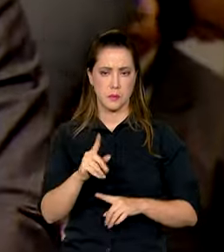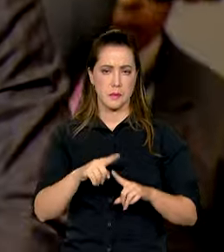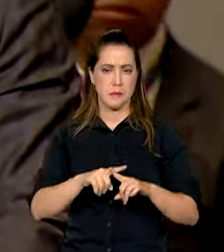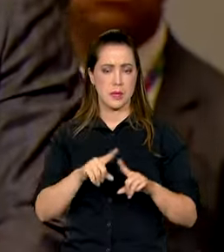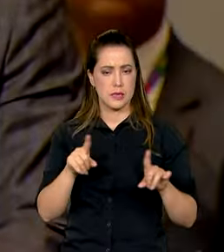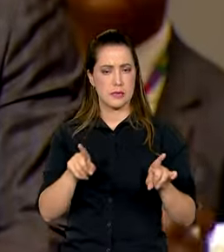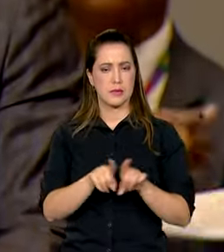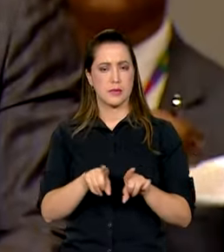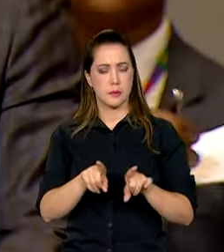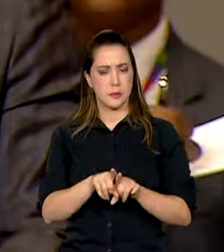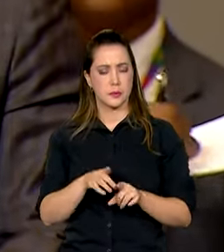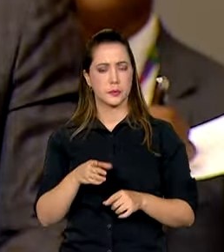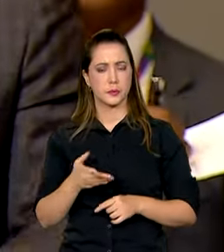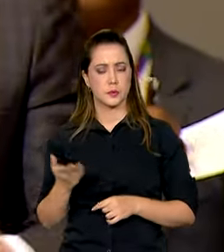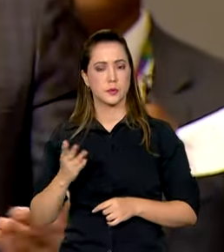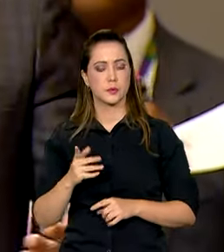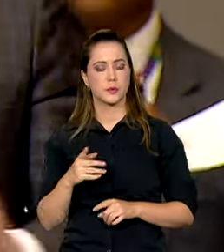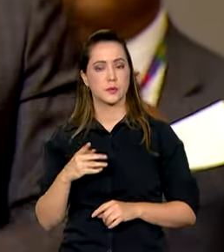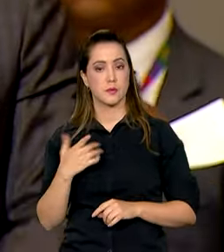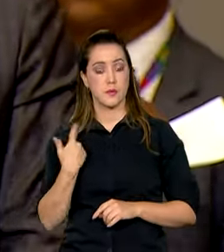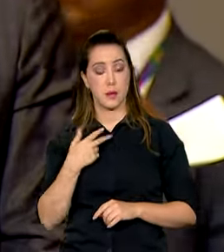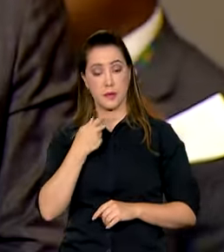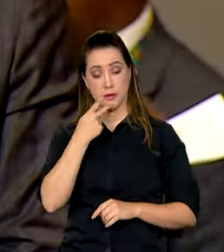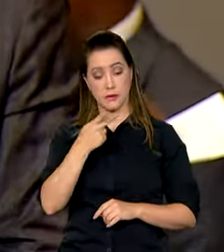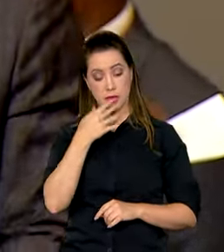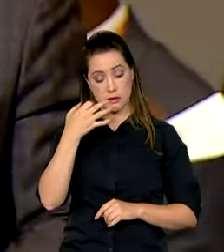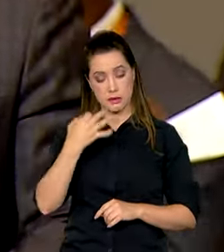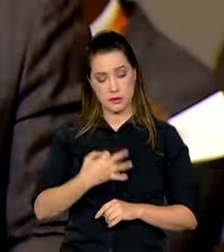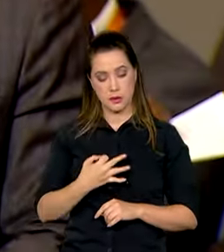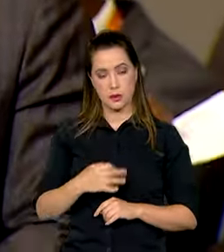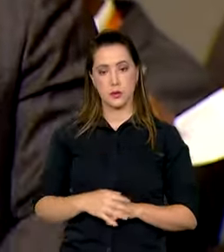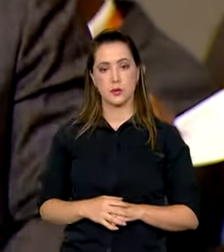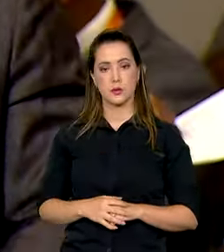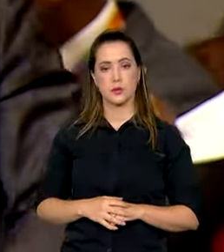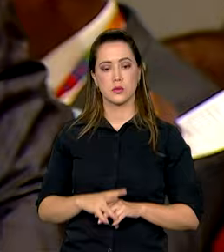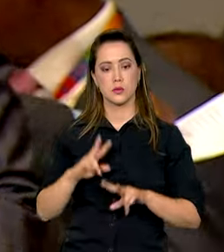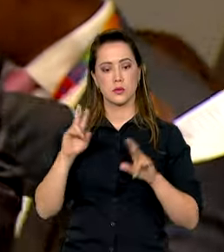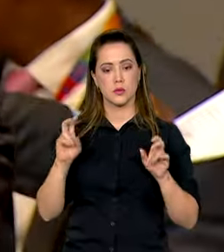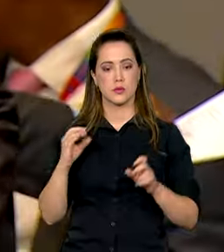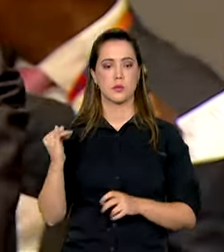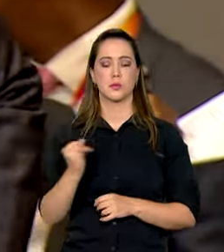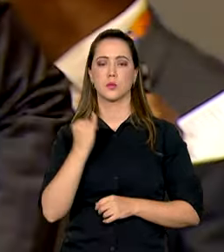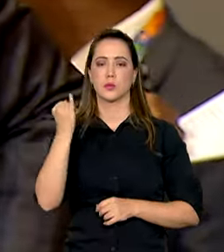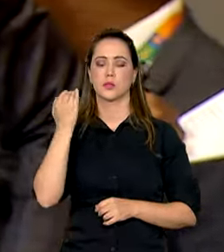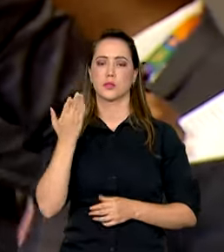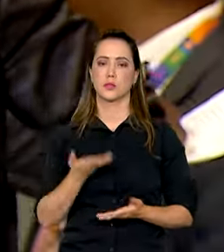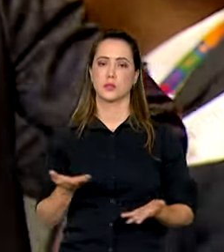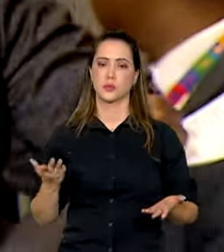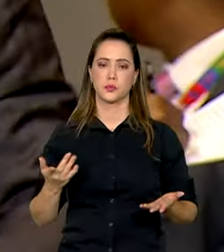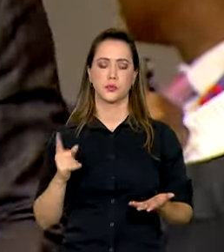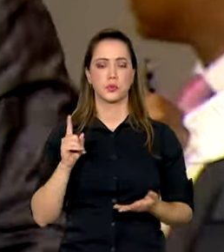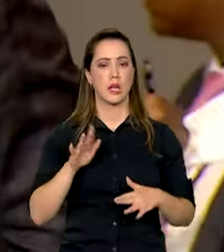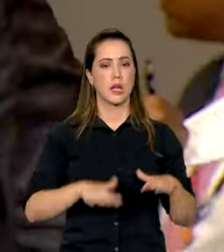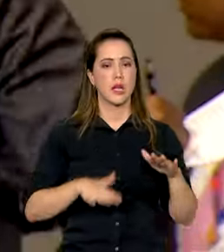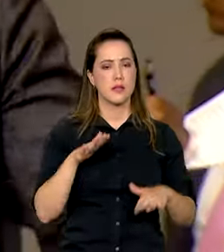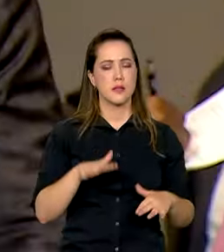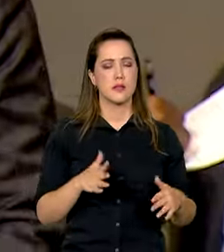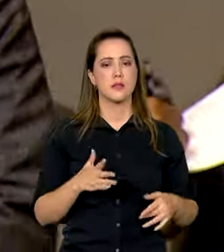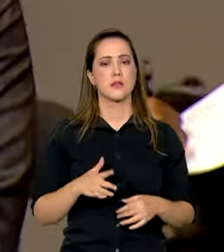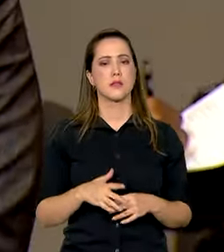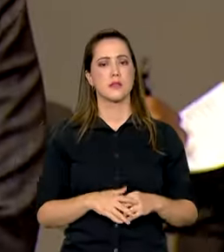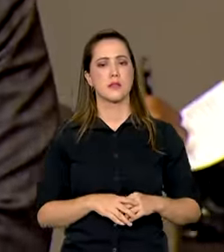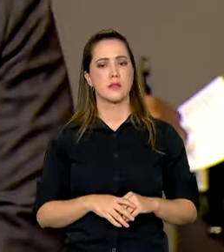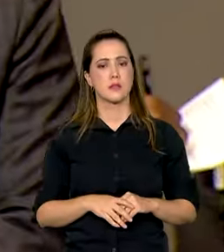mas também para afirmar algo muito importante, que talvez